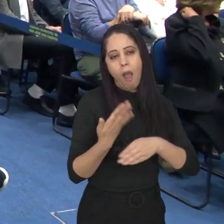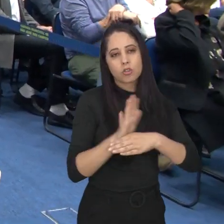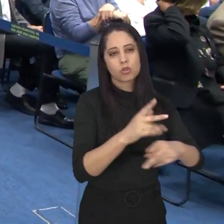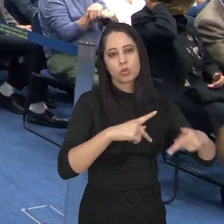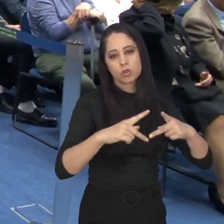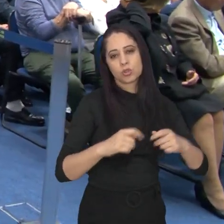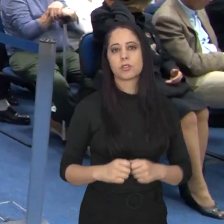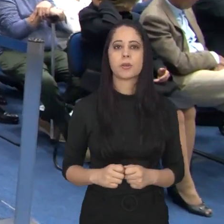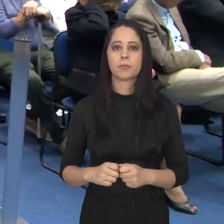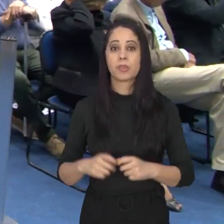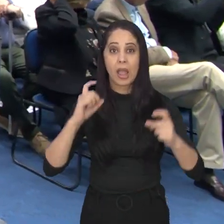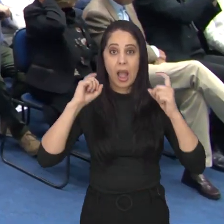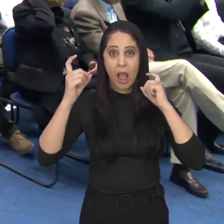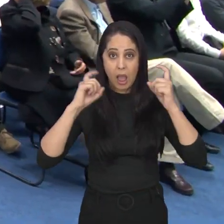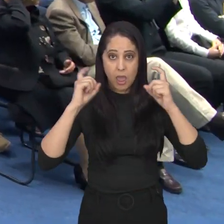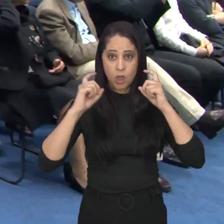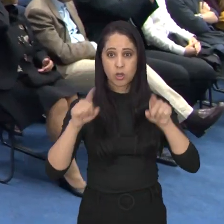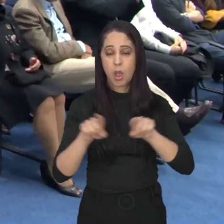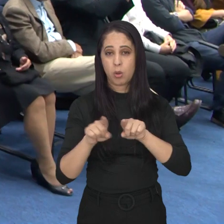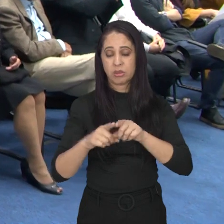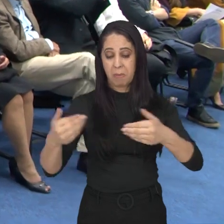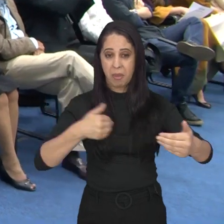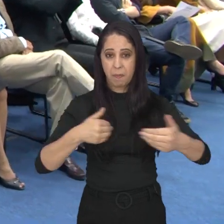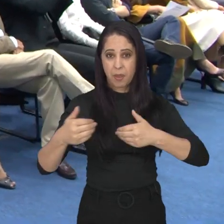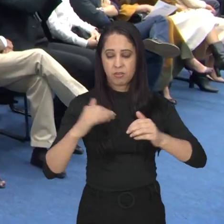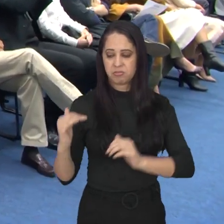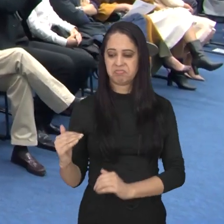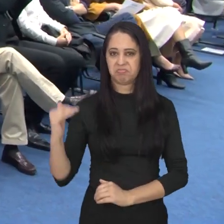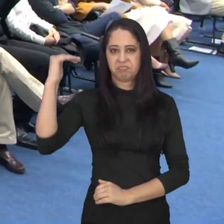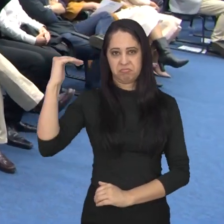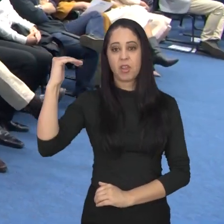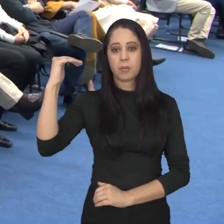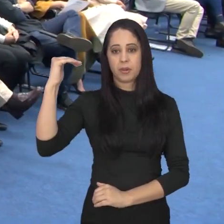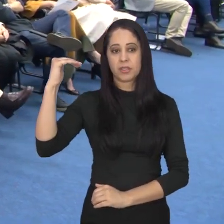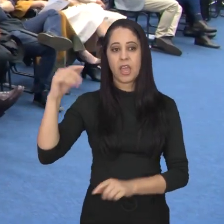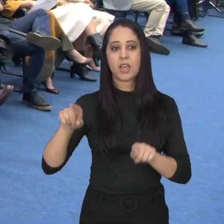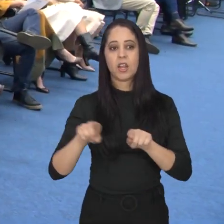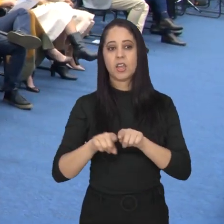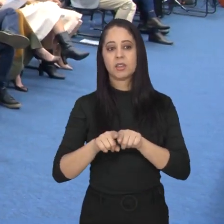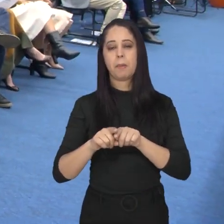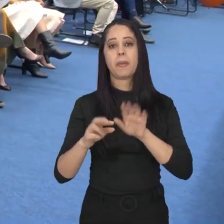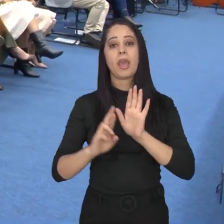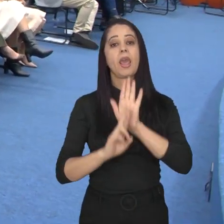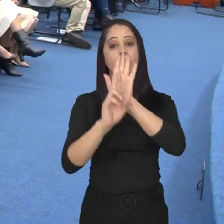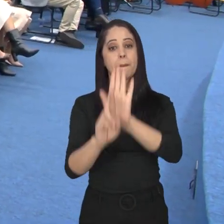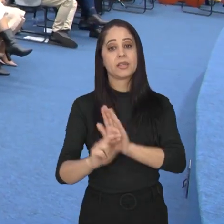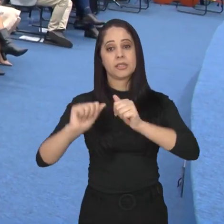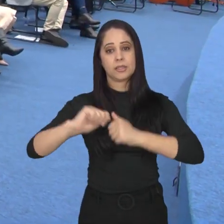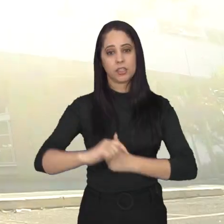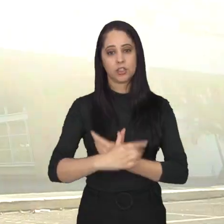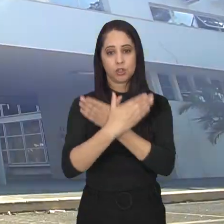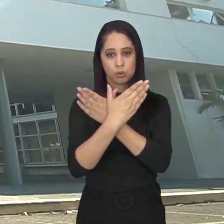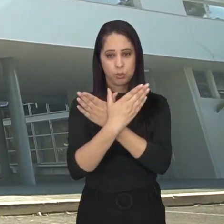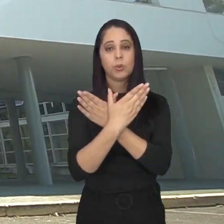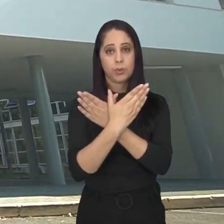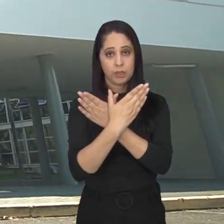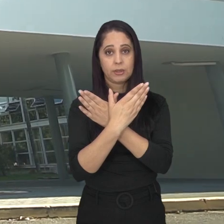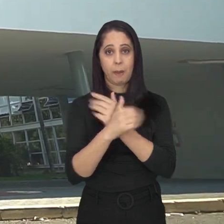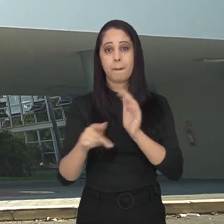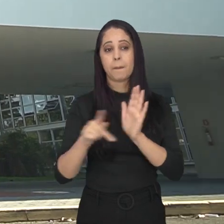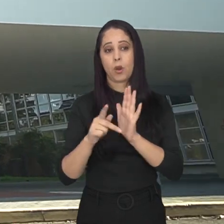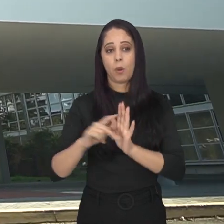grande, porque ser reconhecido por uma cidade do porte de São José dos Campos é uma das coisas maravilhosas, mas